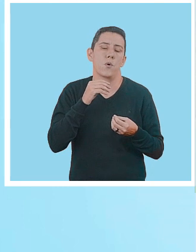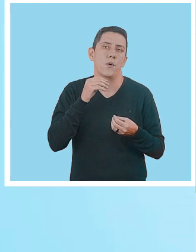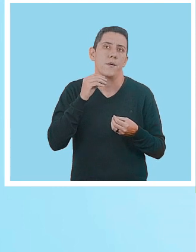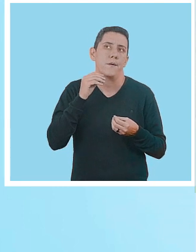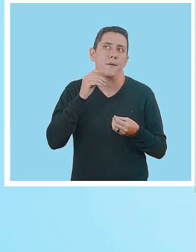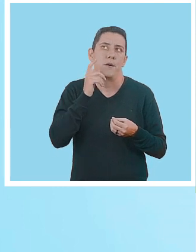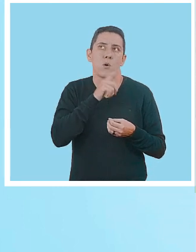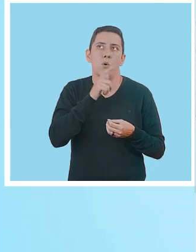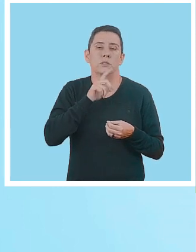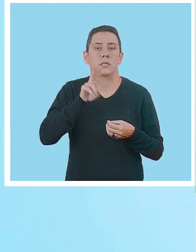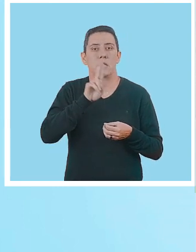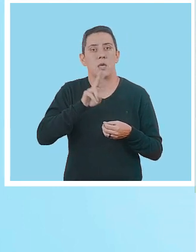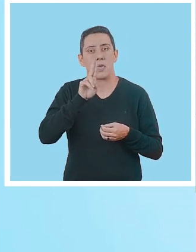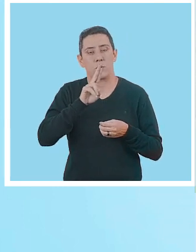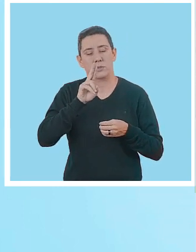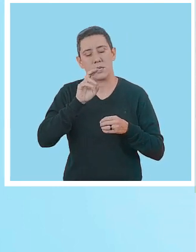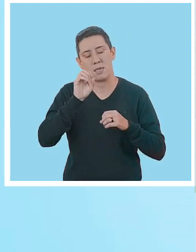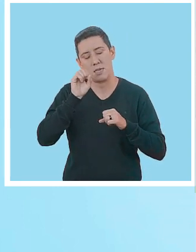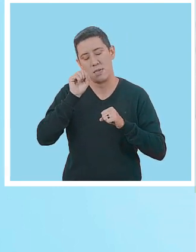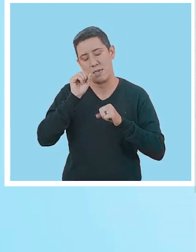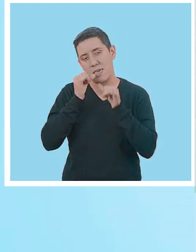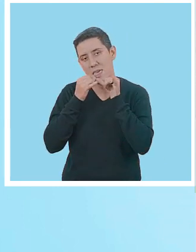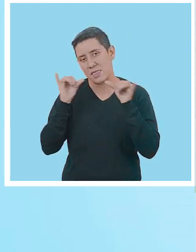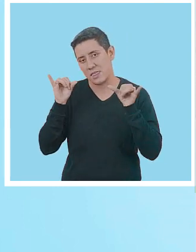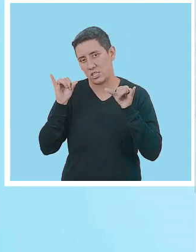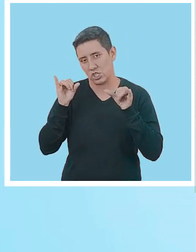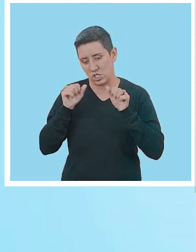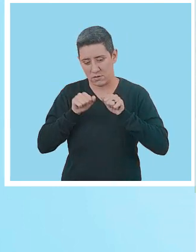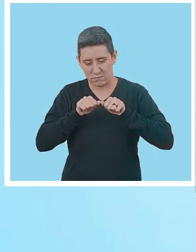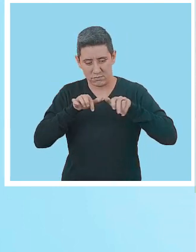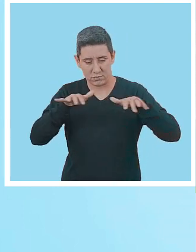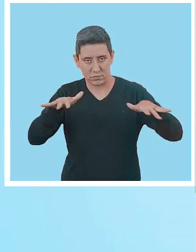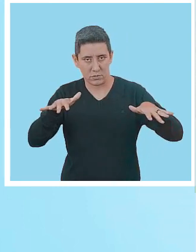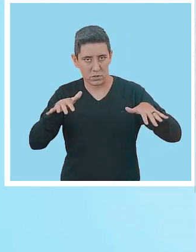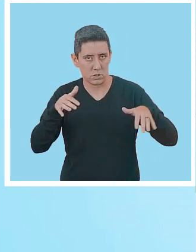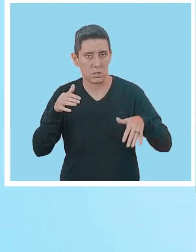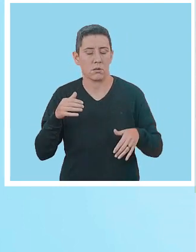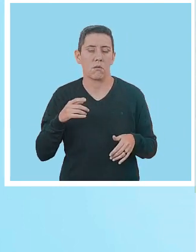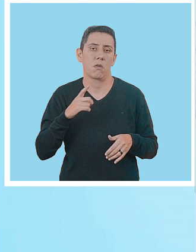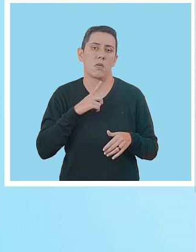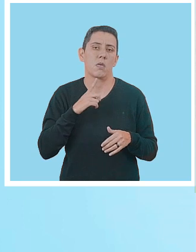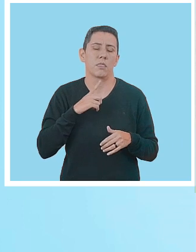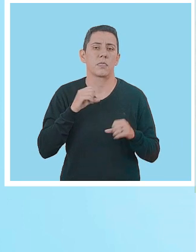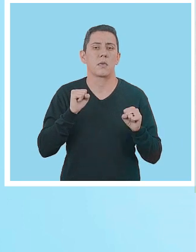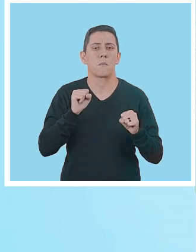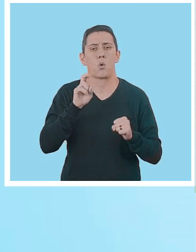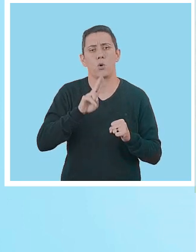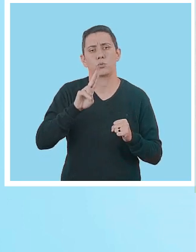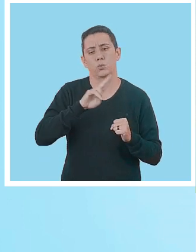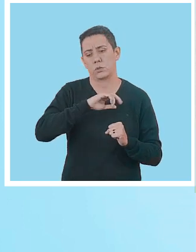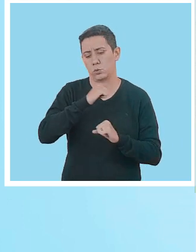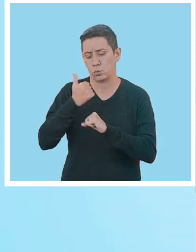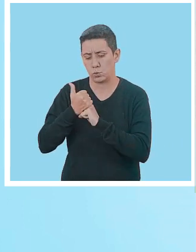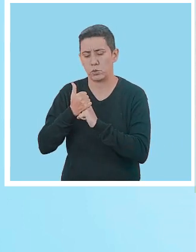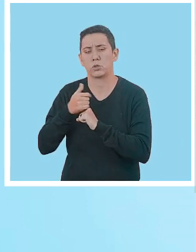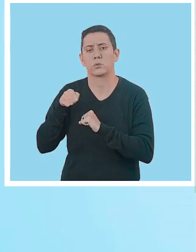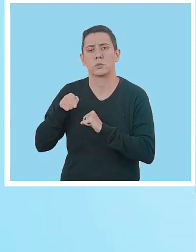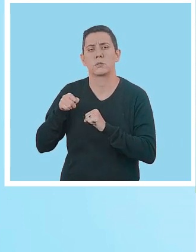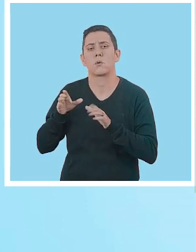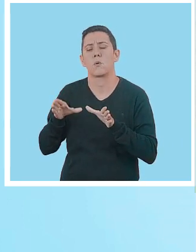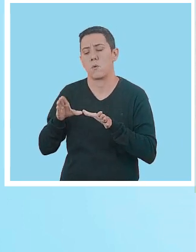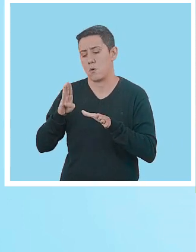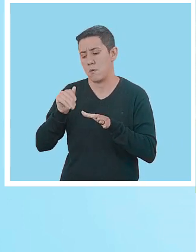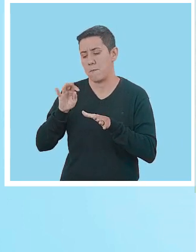da rede consumir energia da rede tá esse consegue ser substituído pelo uso de baterias então